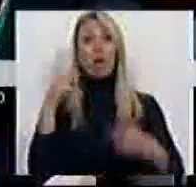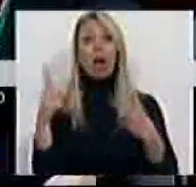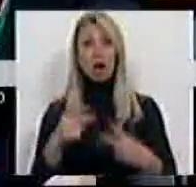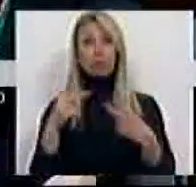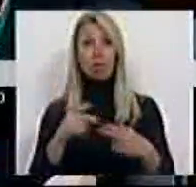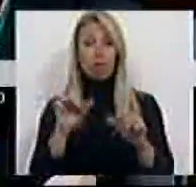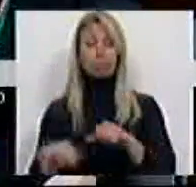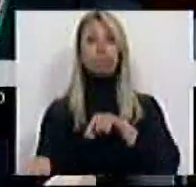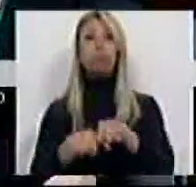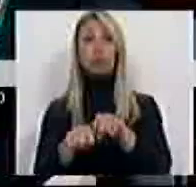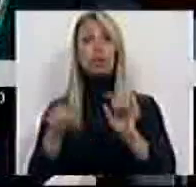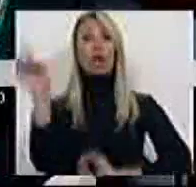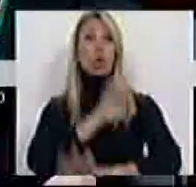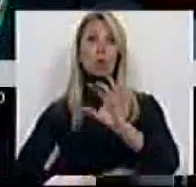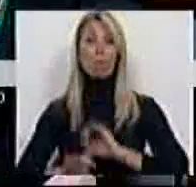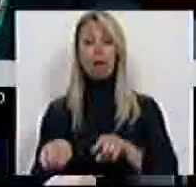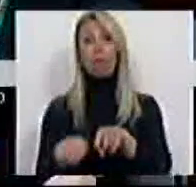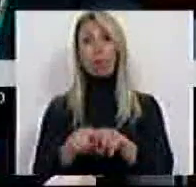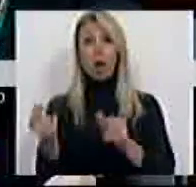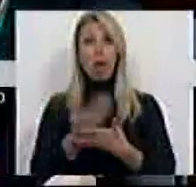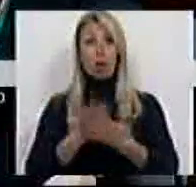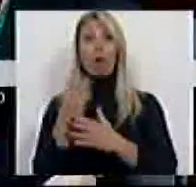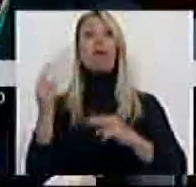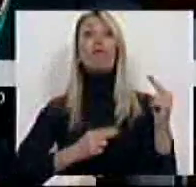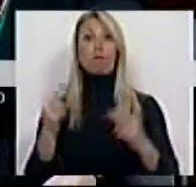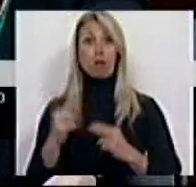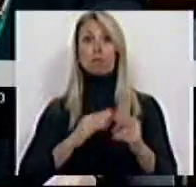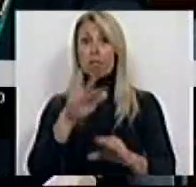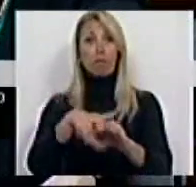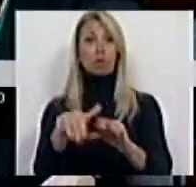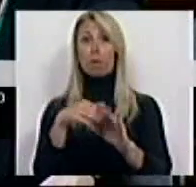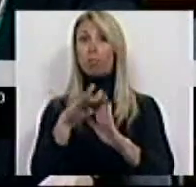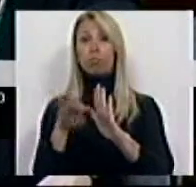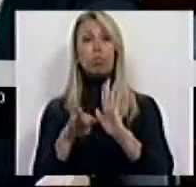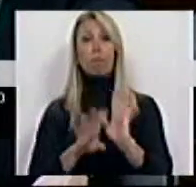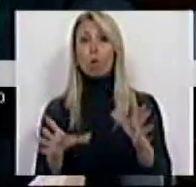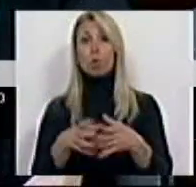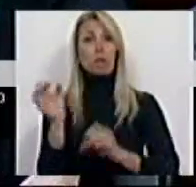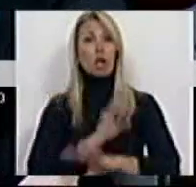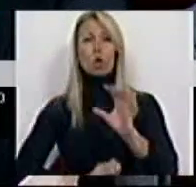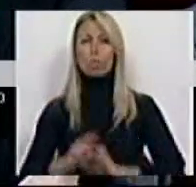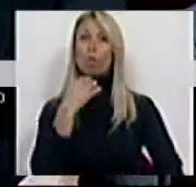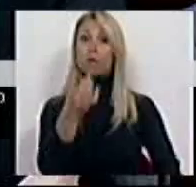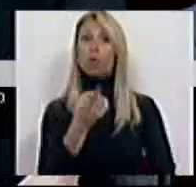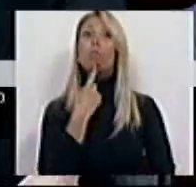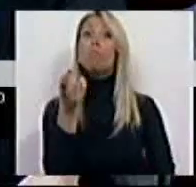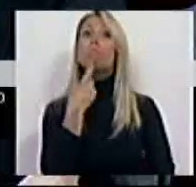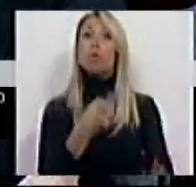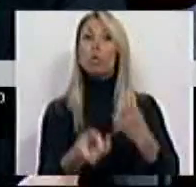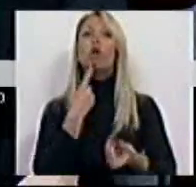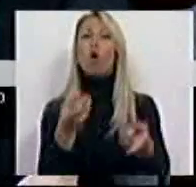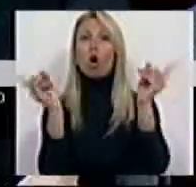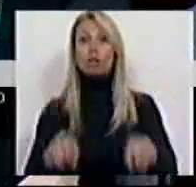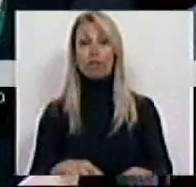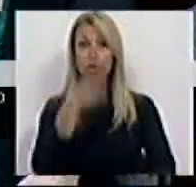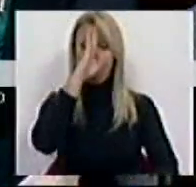uma política europeia e a política económica e financeira faz parte do programa deste Conselho Europeu. Repito a pergunta: está o Governo a preparar